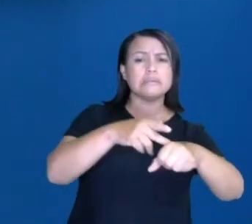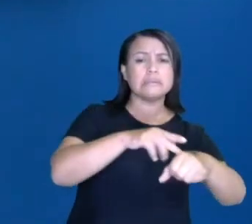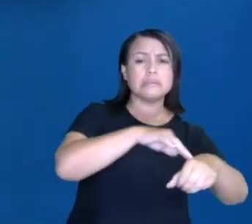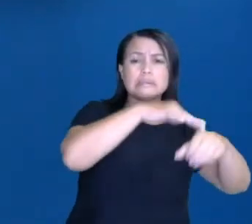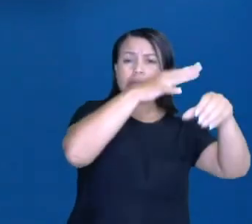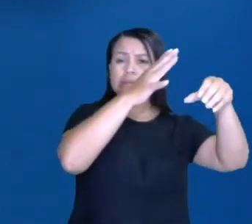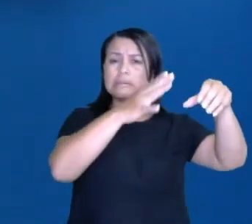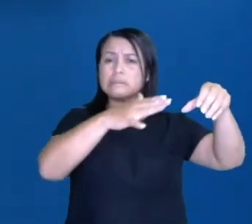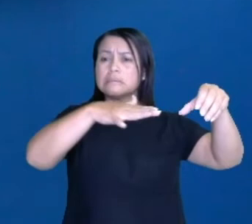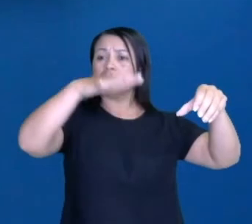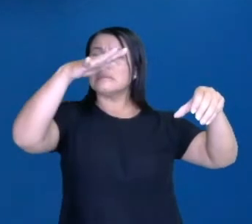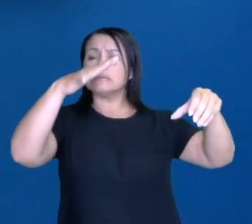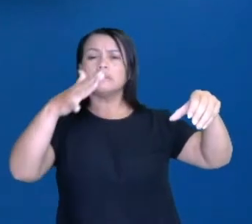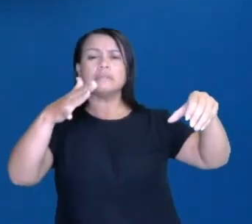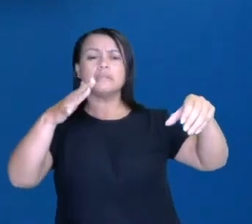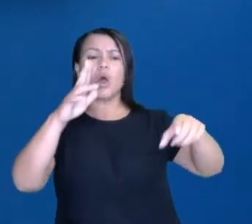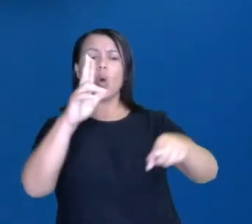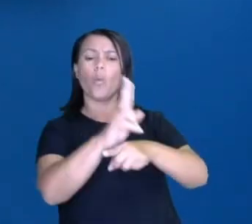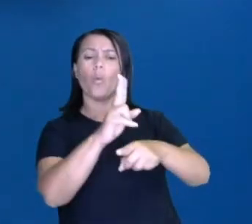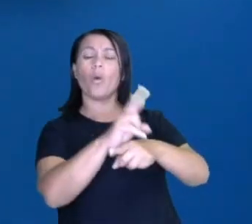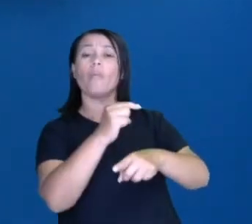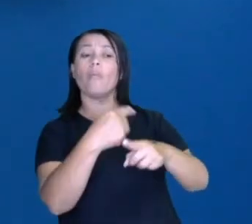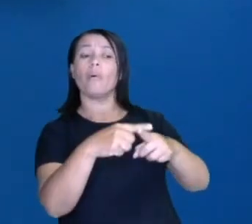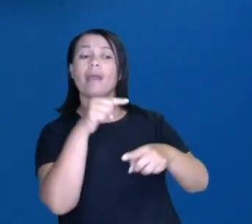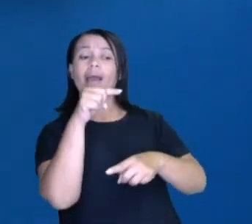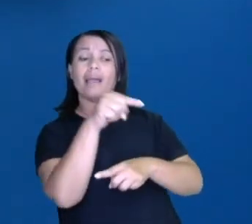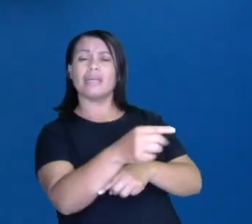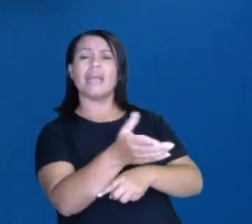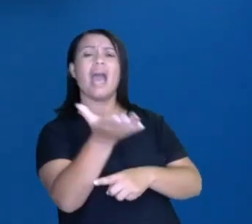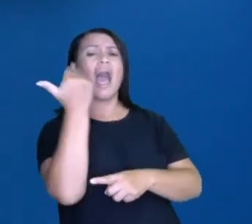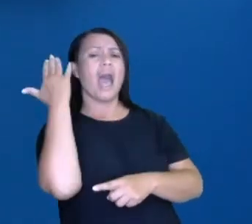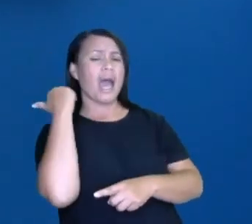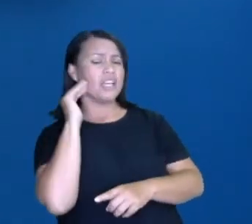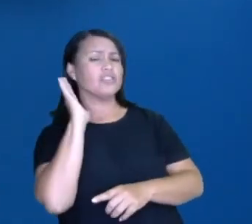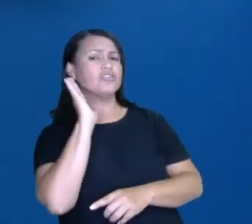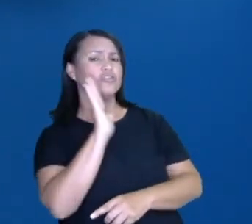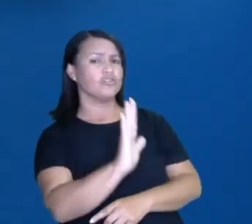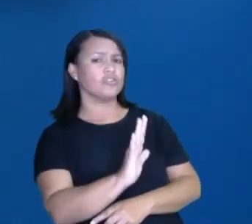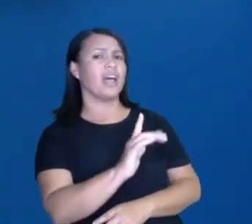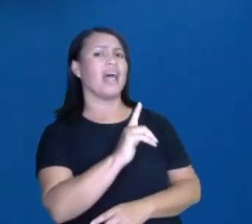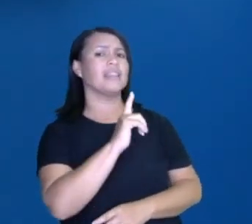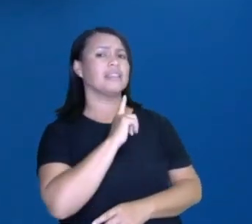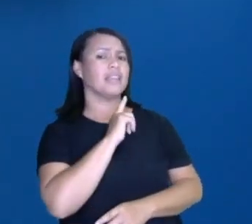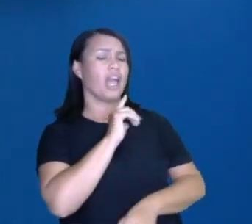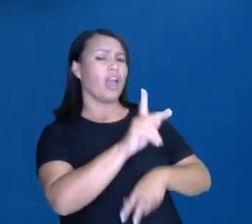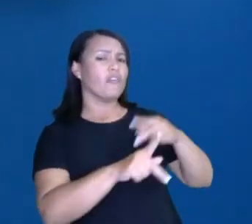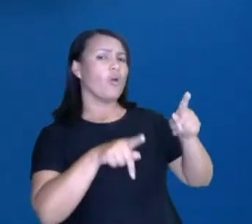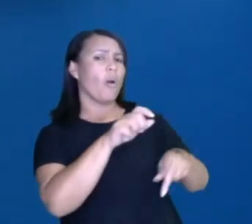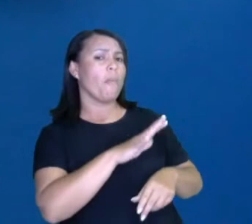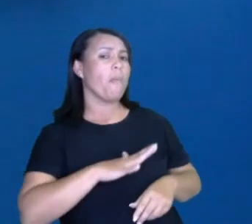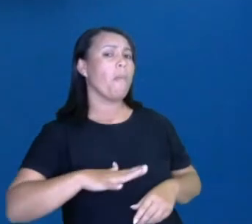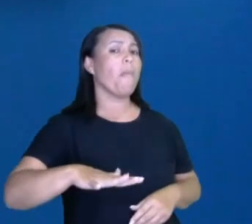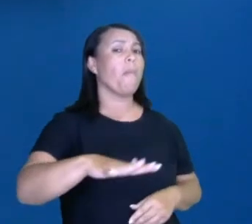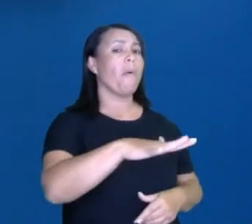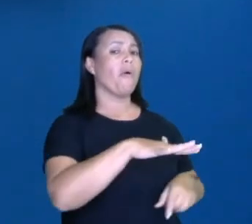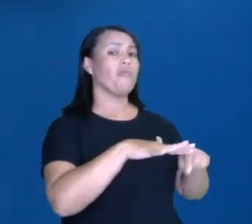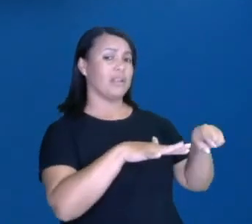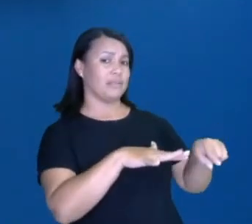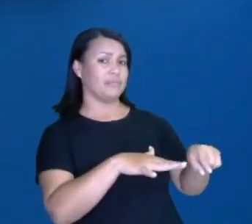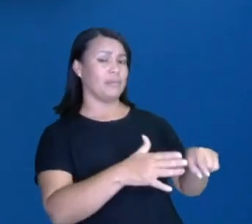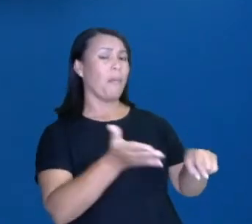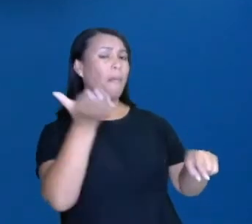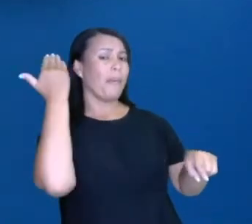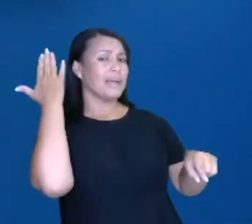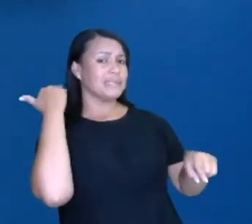são resquícios de que um dia aquela civilização ou aquele povo, aquela população viveu